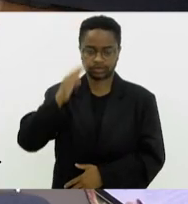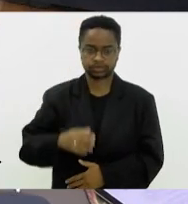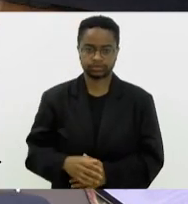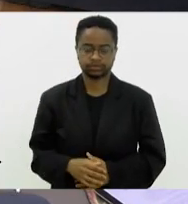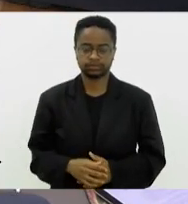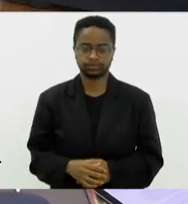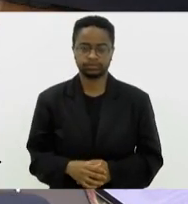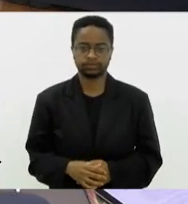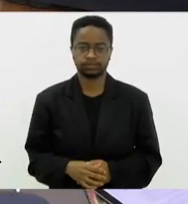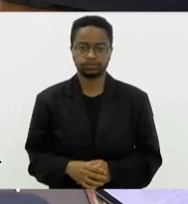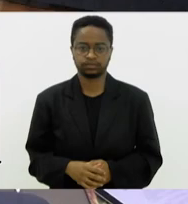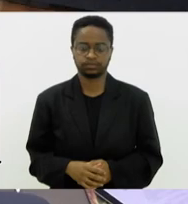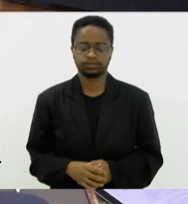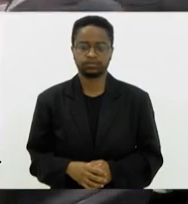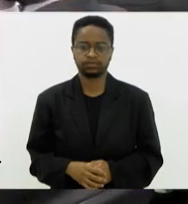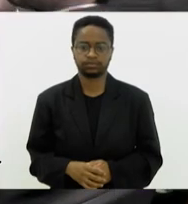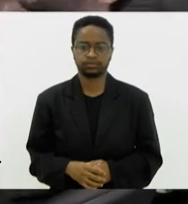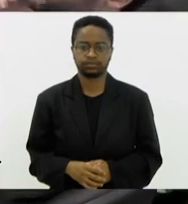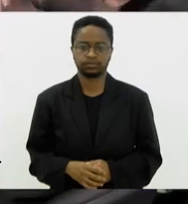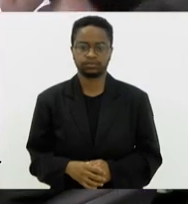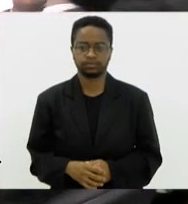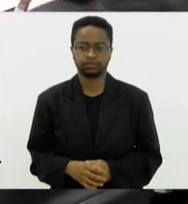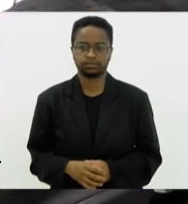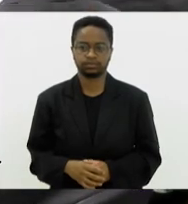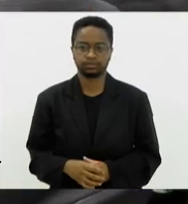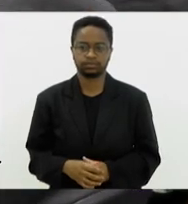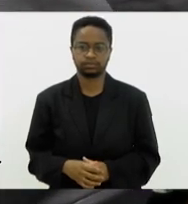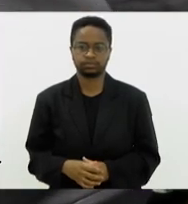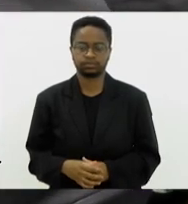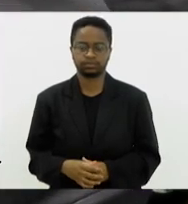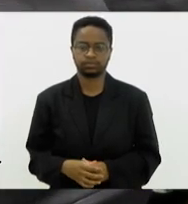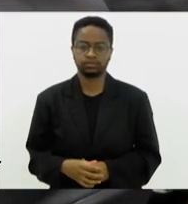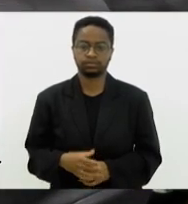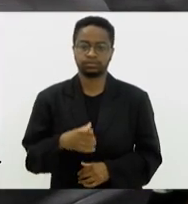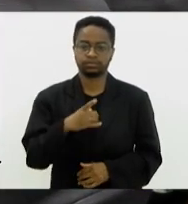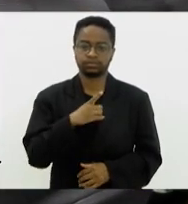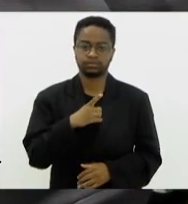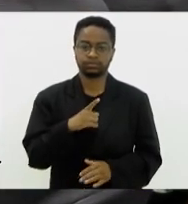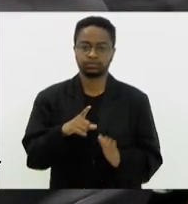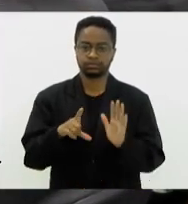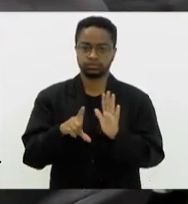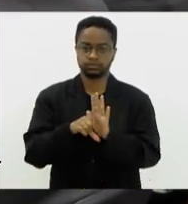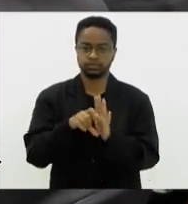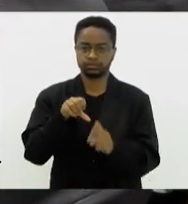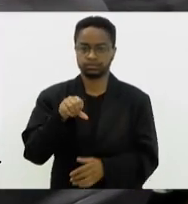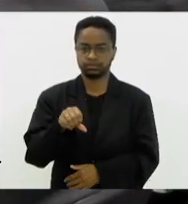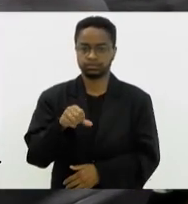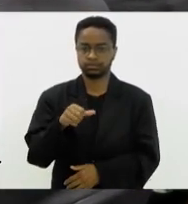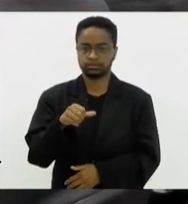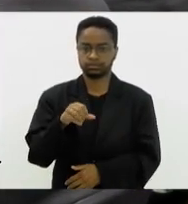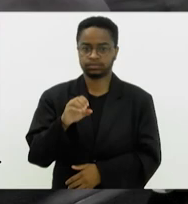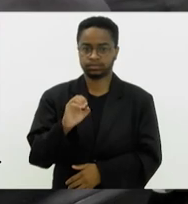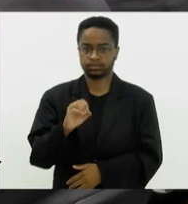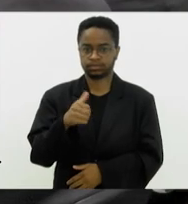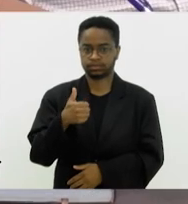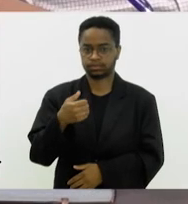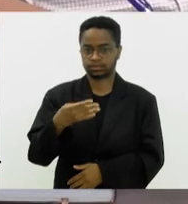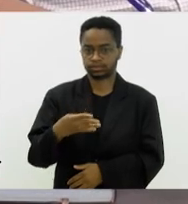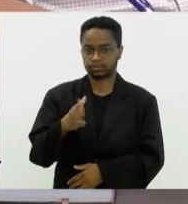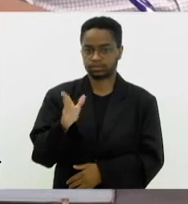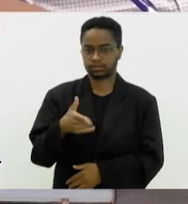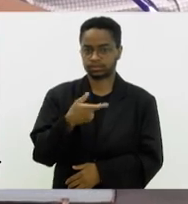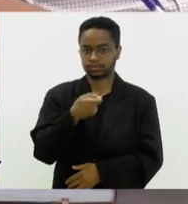relator, o seguinte: em vista da lei 9.014, de